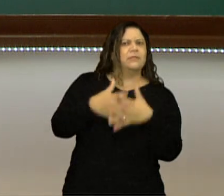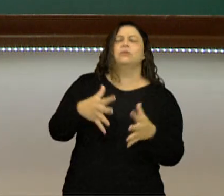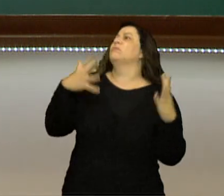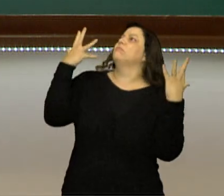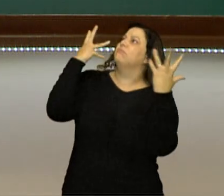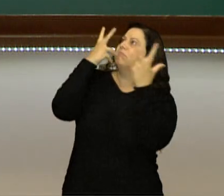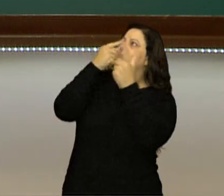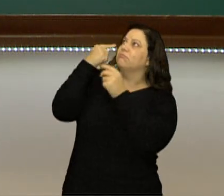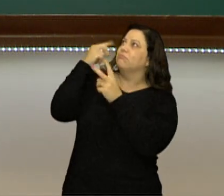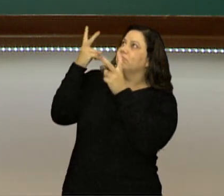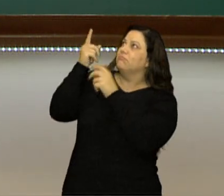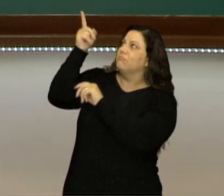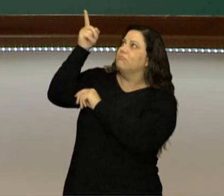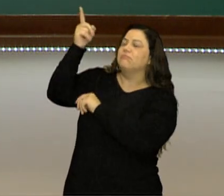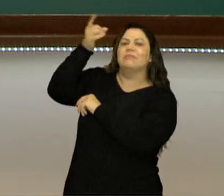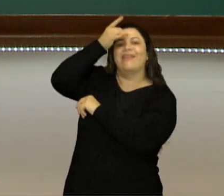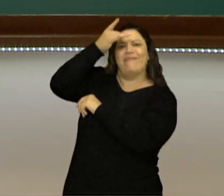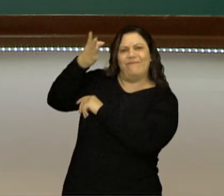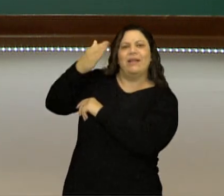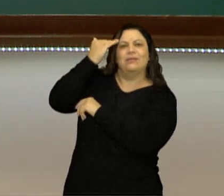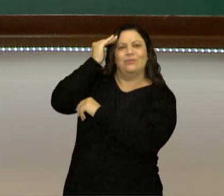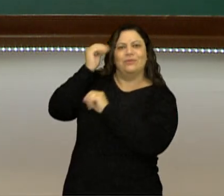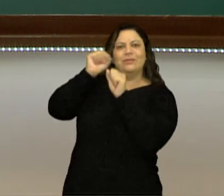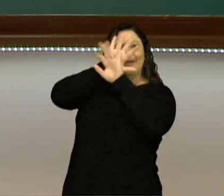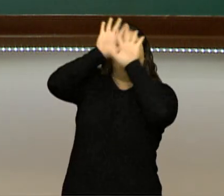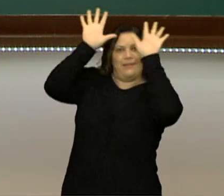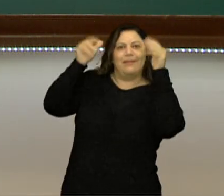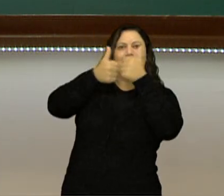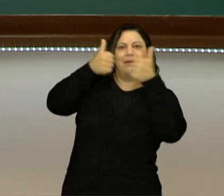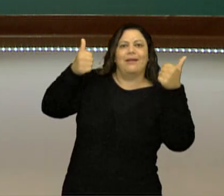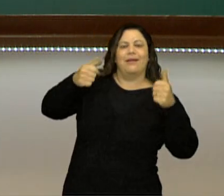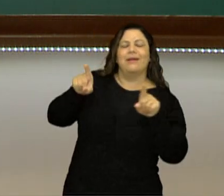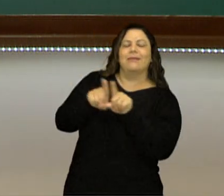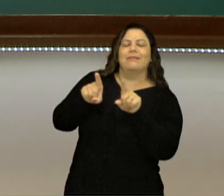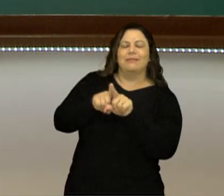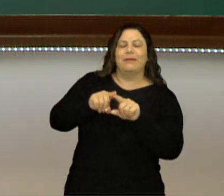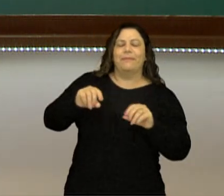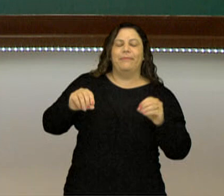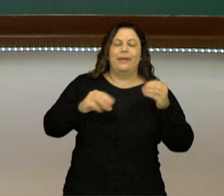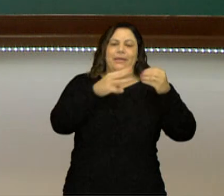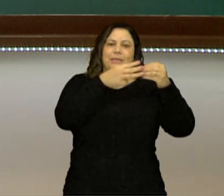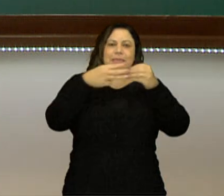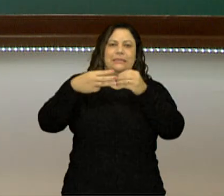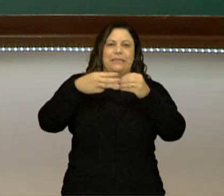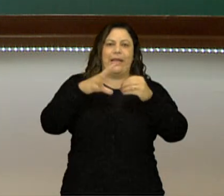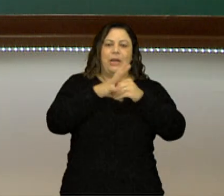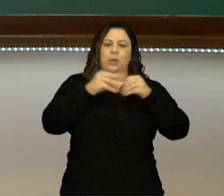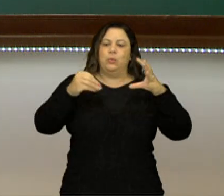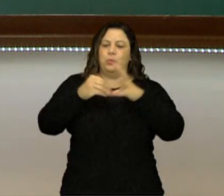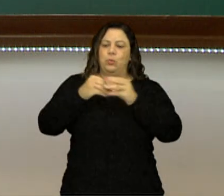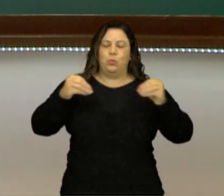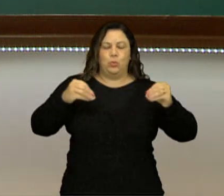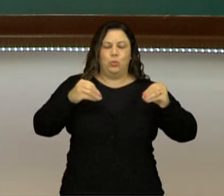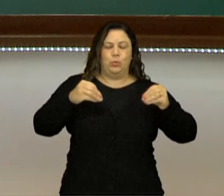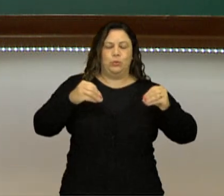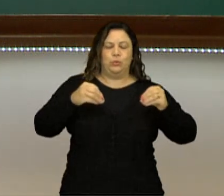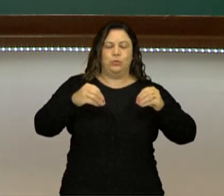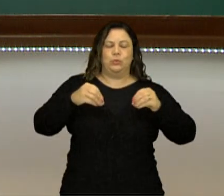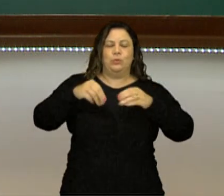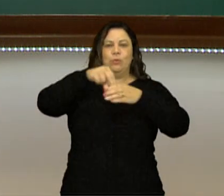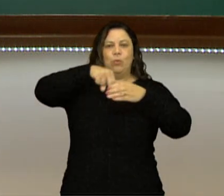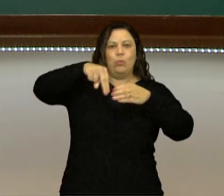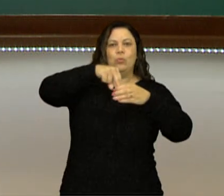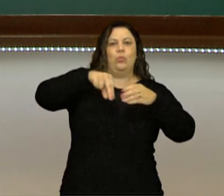Mas muito fácil também de a gente entender, formando duas novas células ali com dois núcleos separados com o mesmo número de